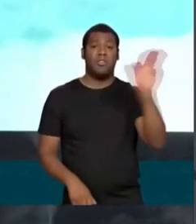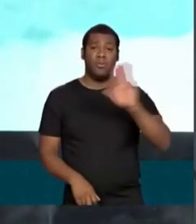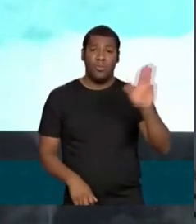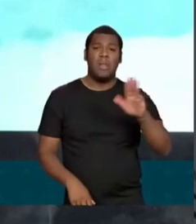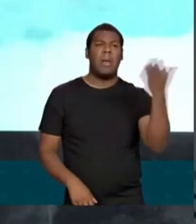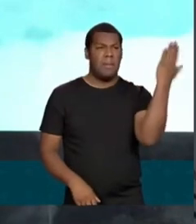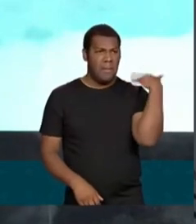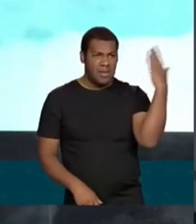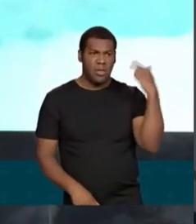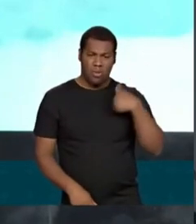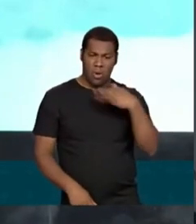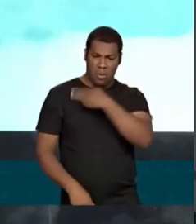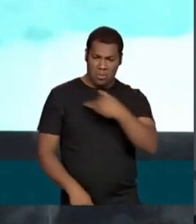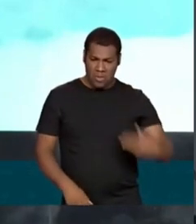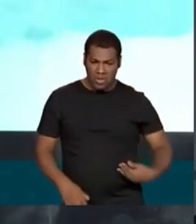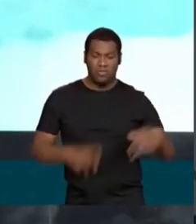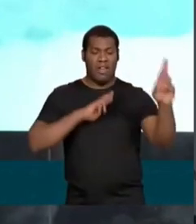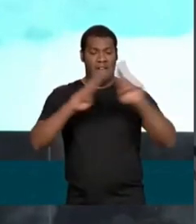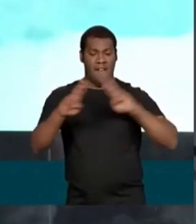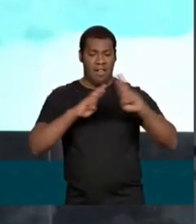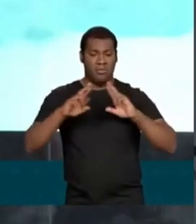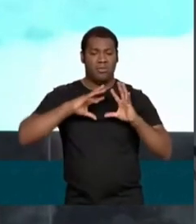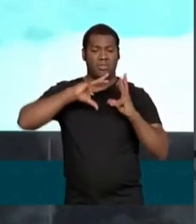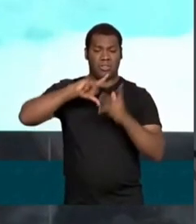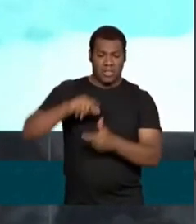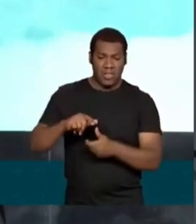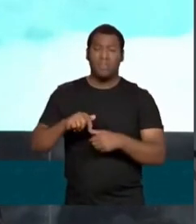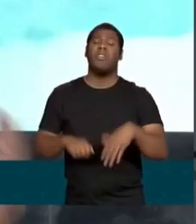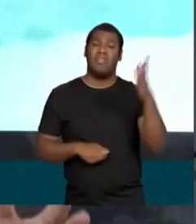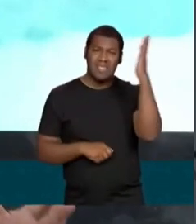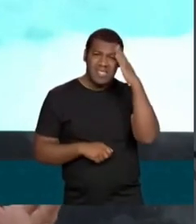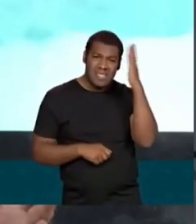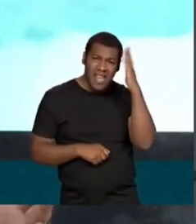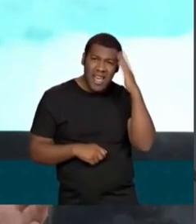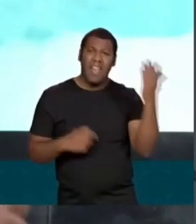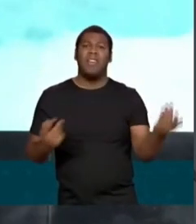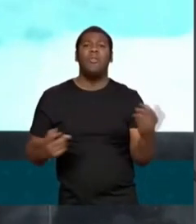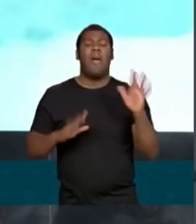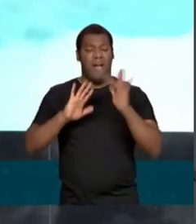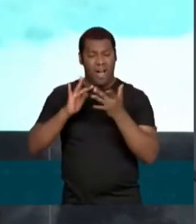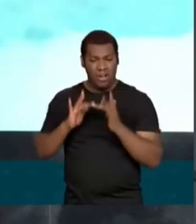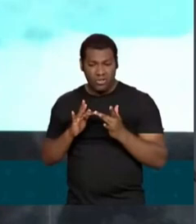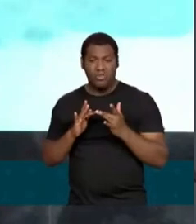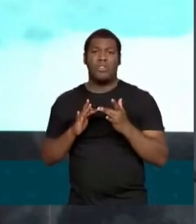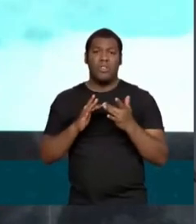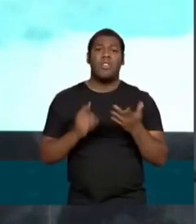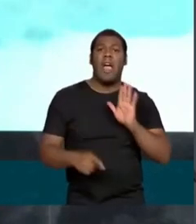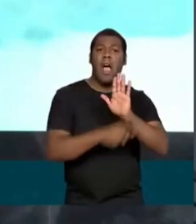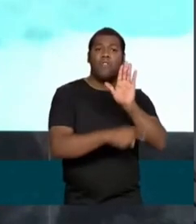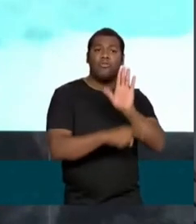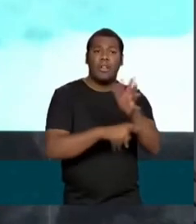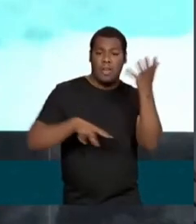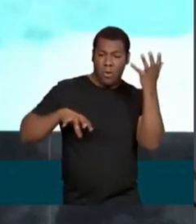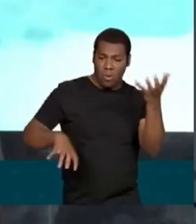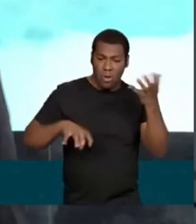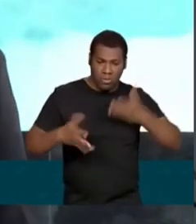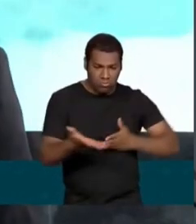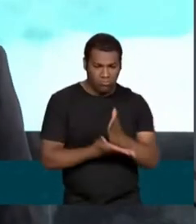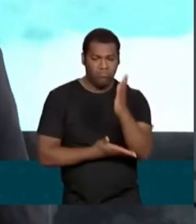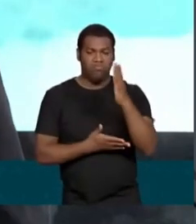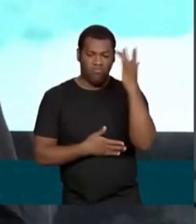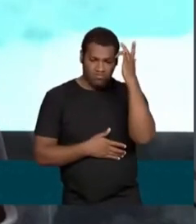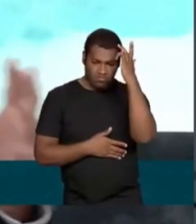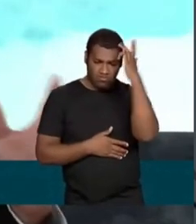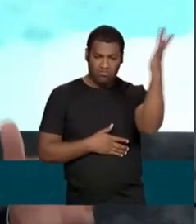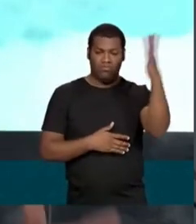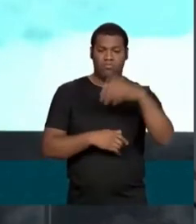Exatamente porque é isso transmita é mais facilmente pelo congresso é mais fácil a sua tramitação além disso o que eu